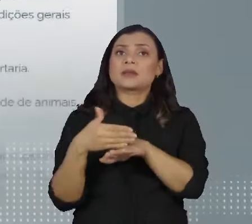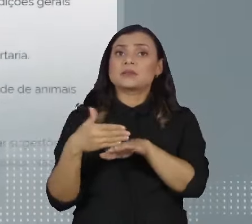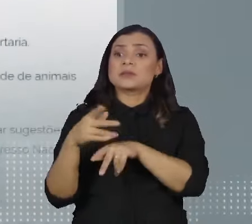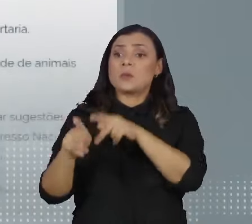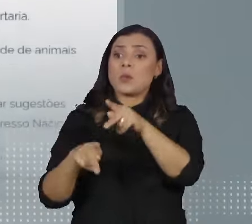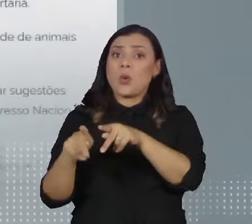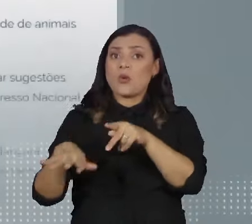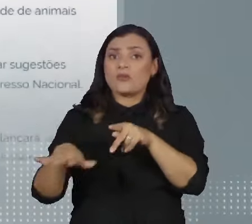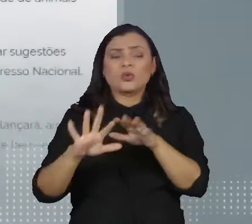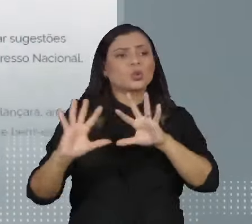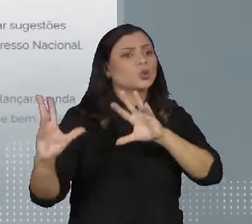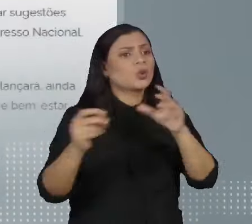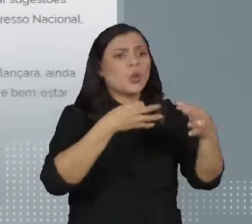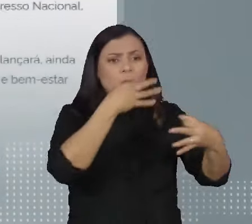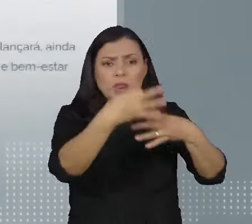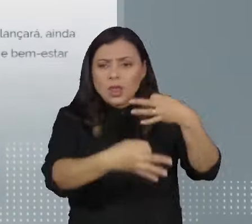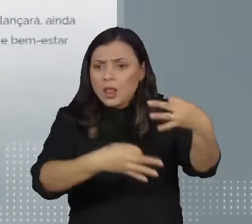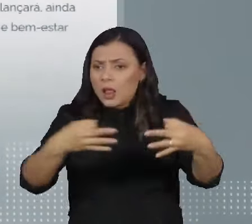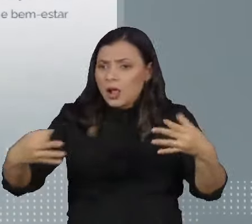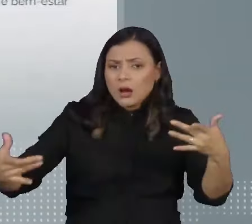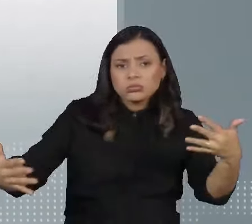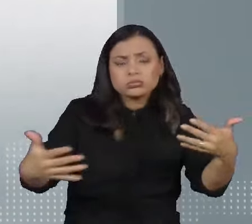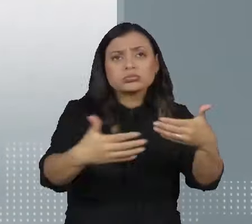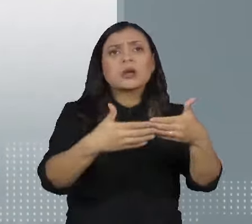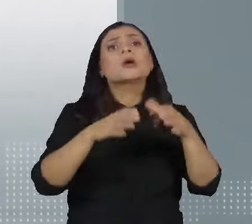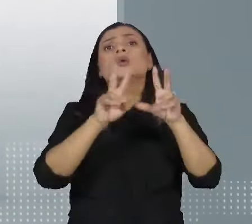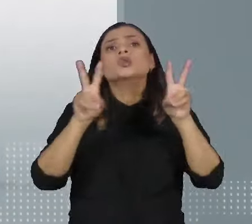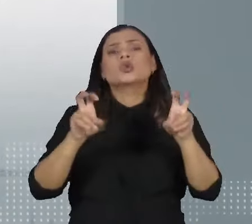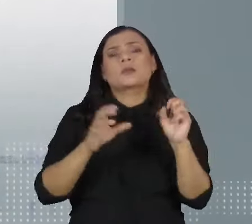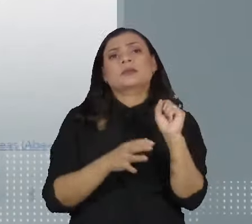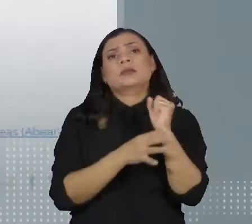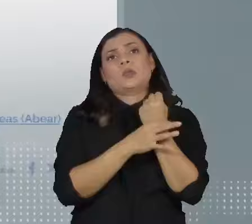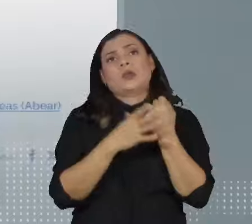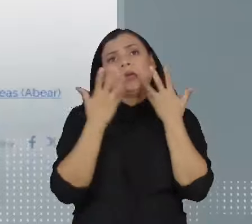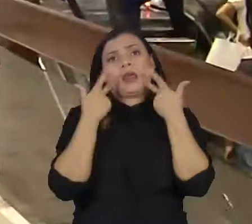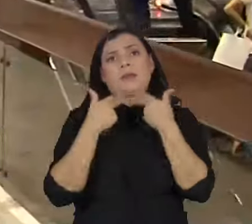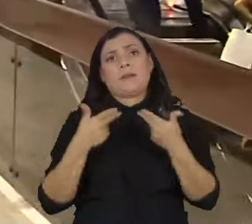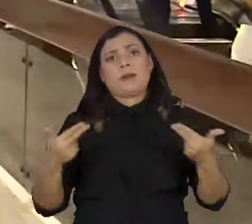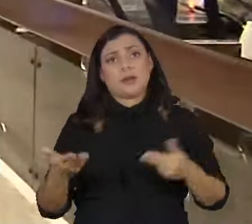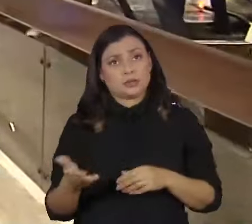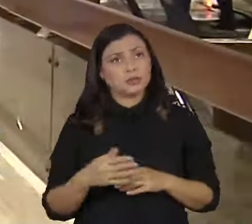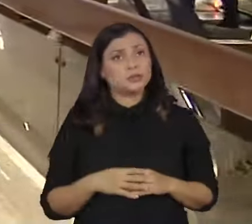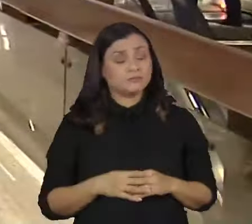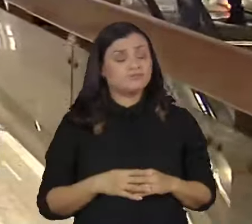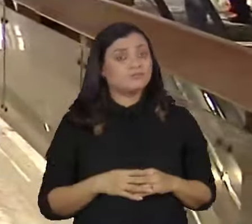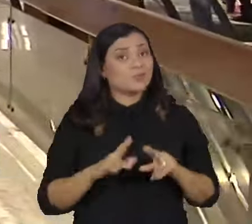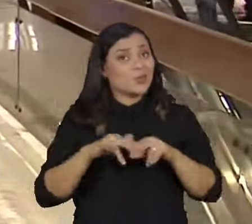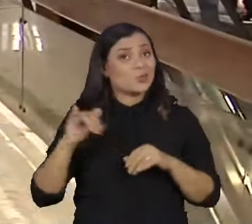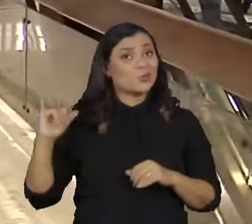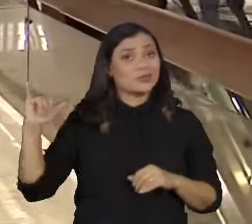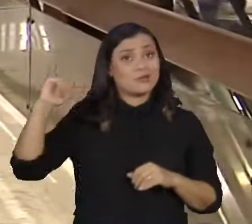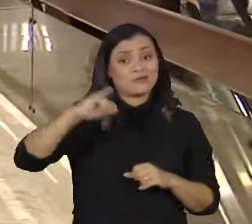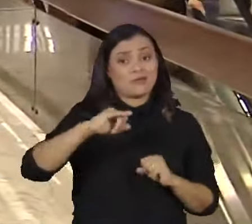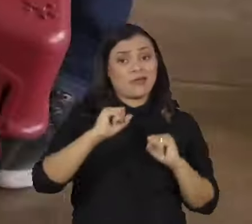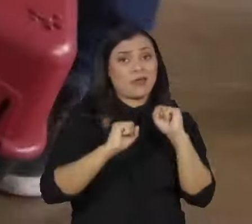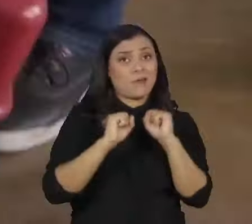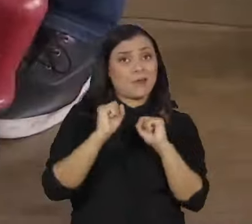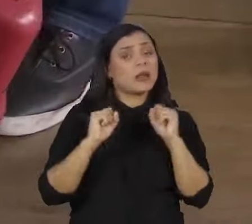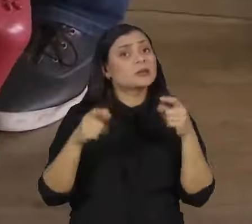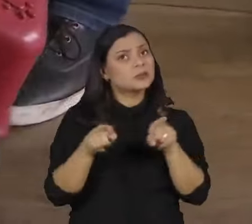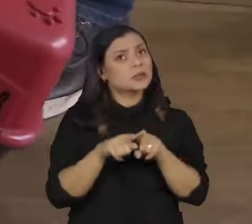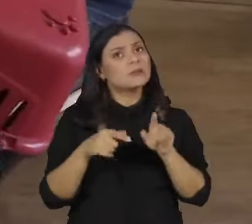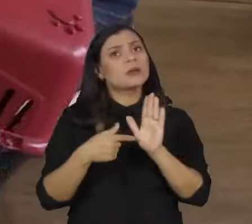civil para ouvir sugestões sobre a segurança e o bem-estar dos animais as companhias aéreas também vão